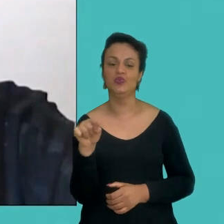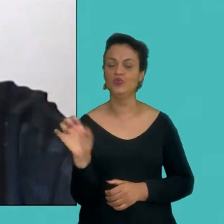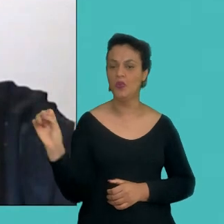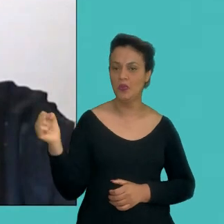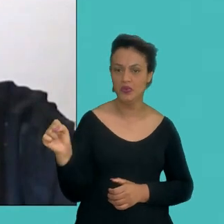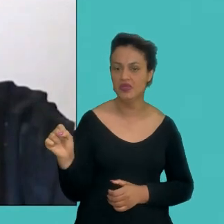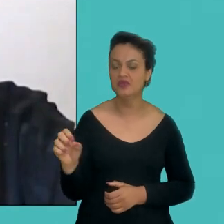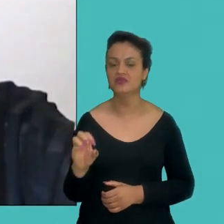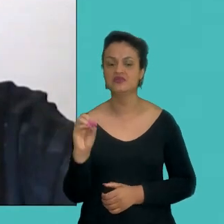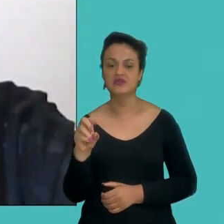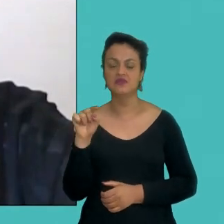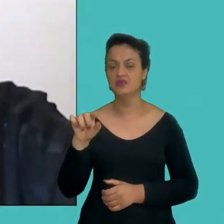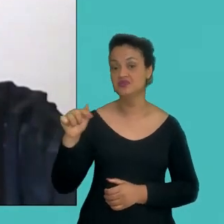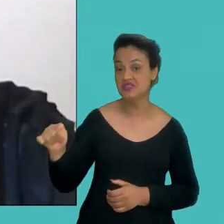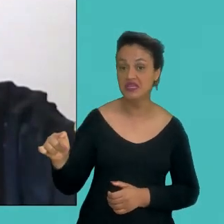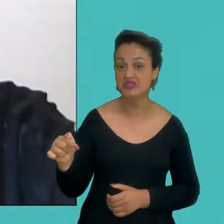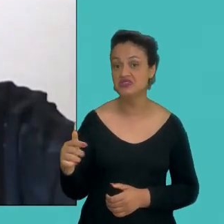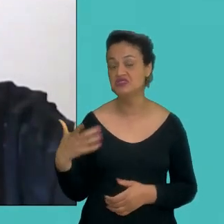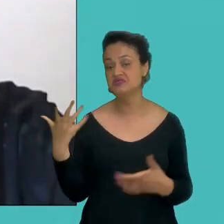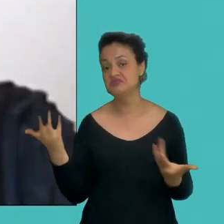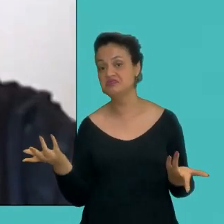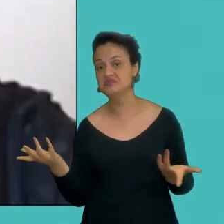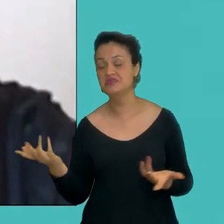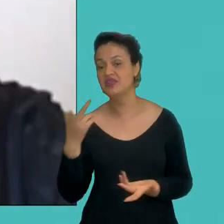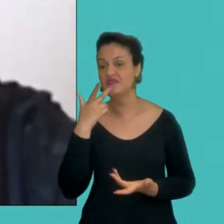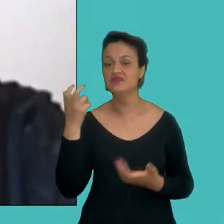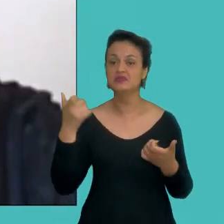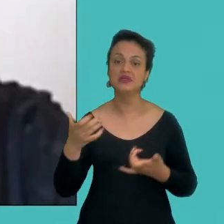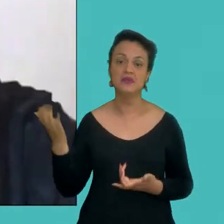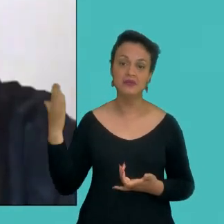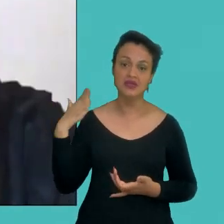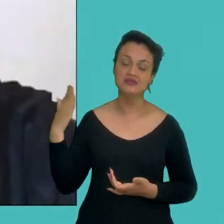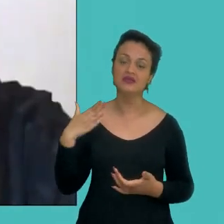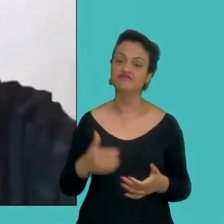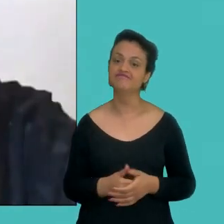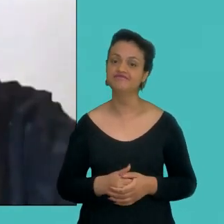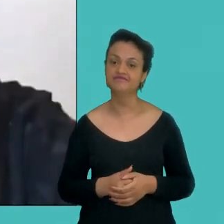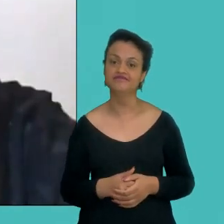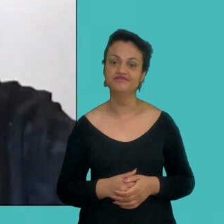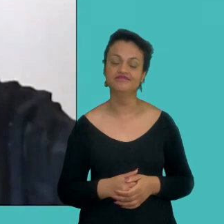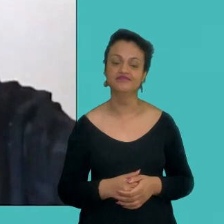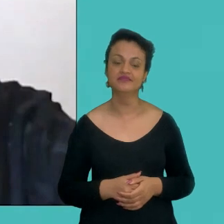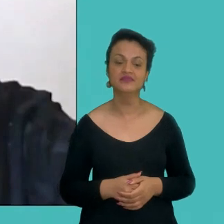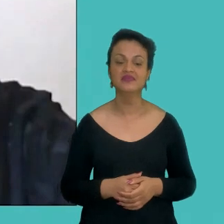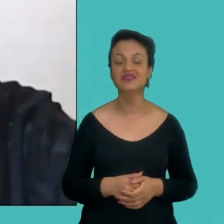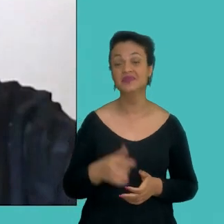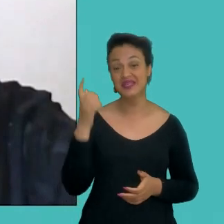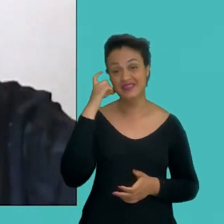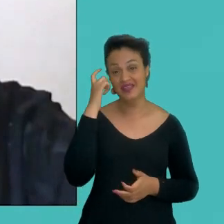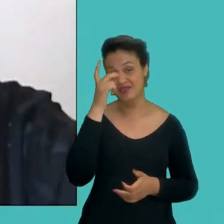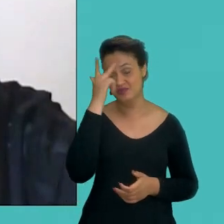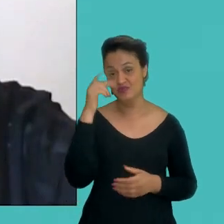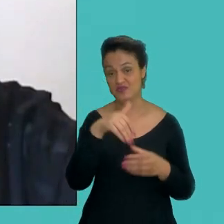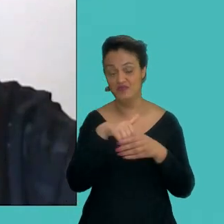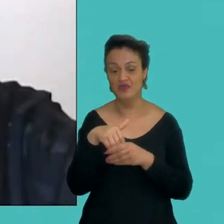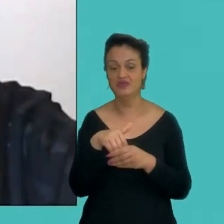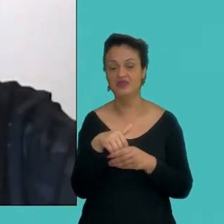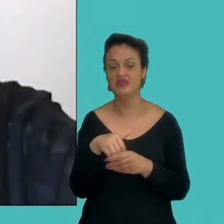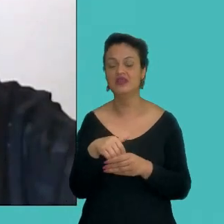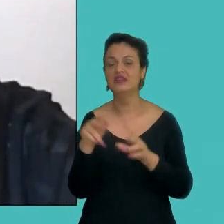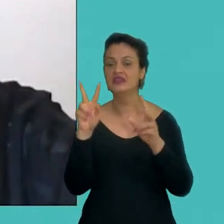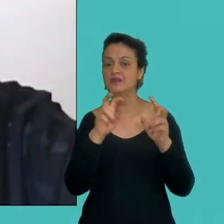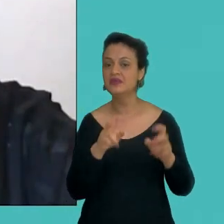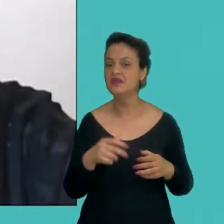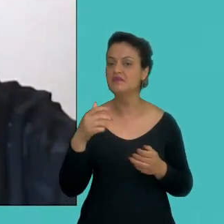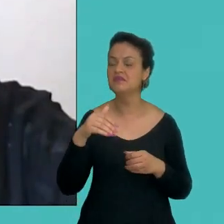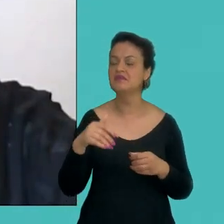de 0,8, 0,7, talvez, onde ela estava lá no ano passado. Significa que, na cabeça do